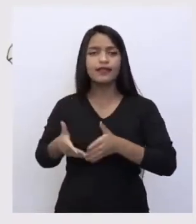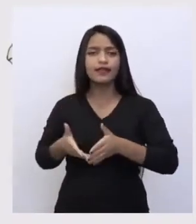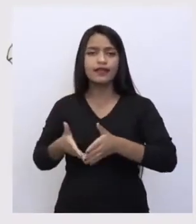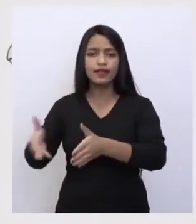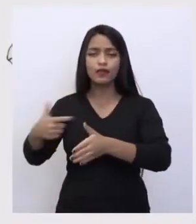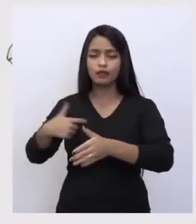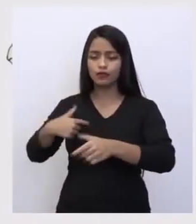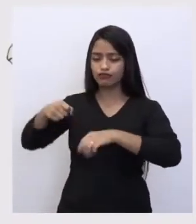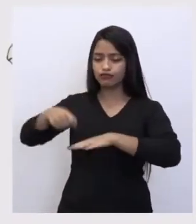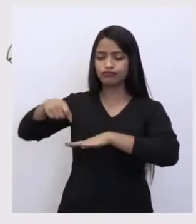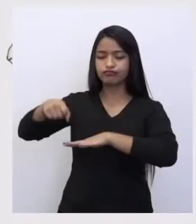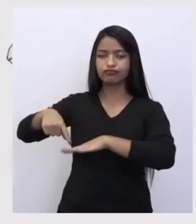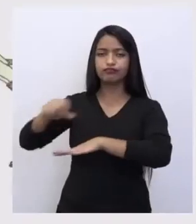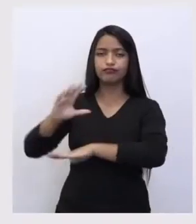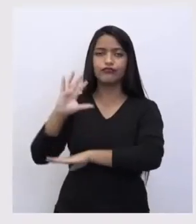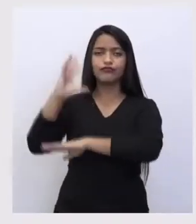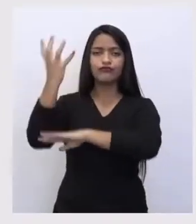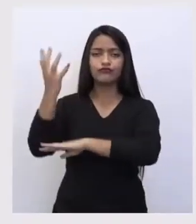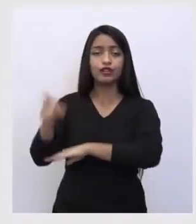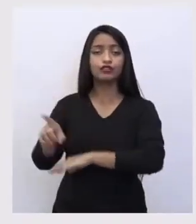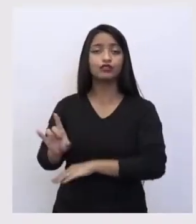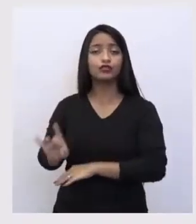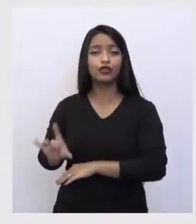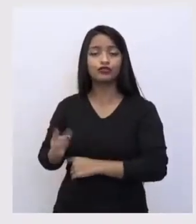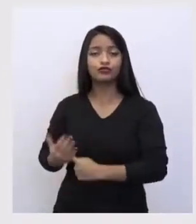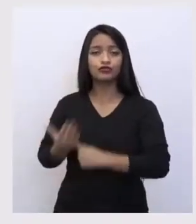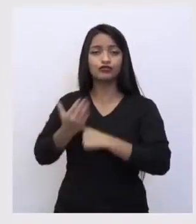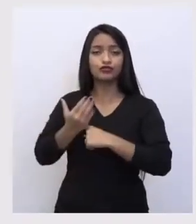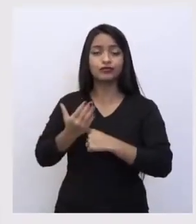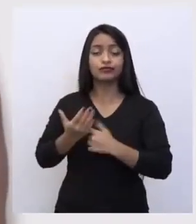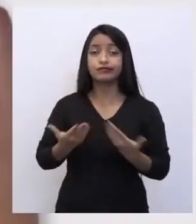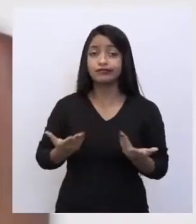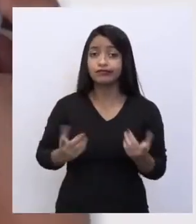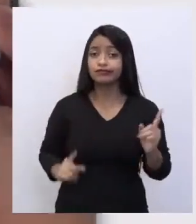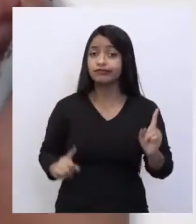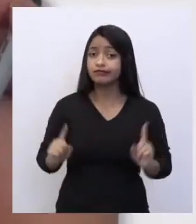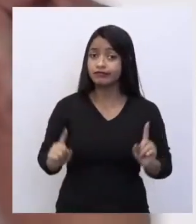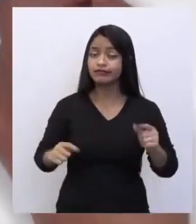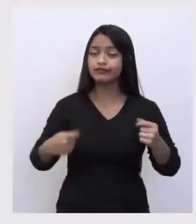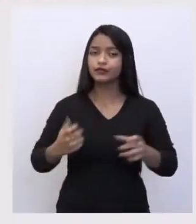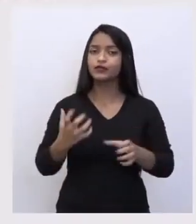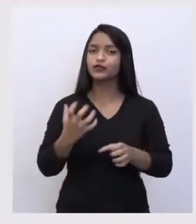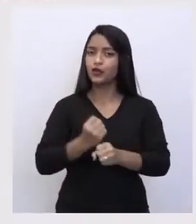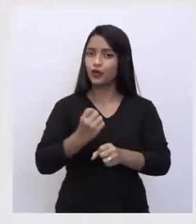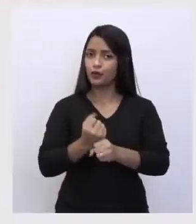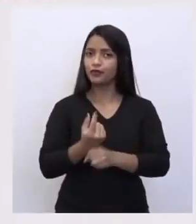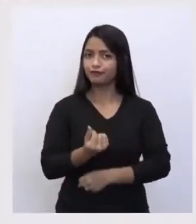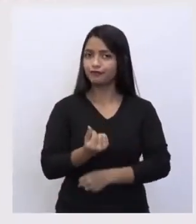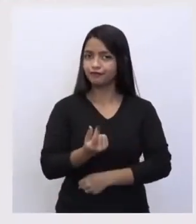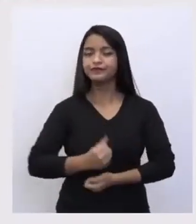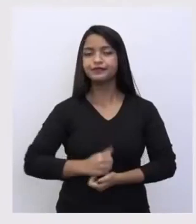solução? Essa conta requer um valor monetário.